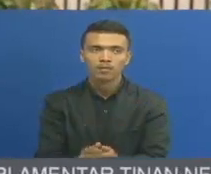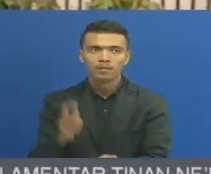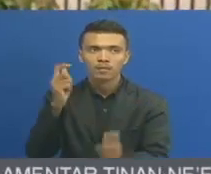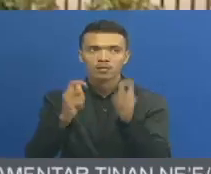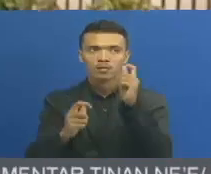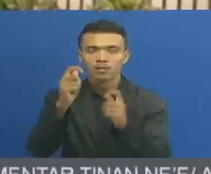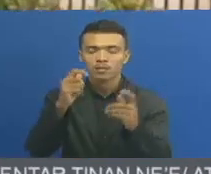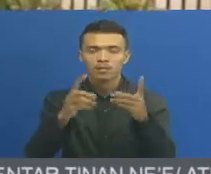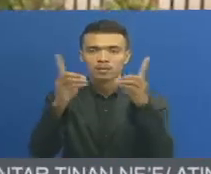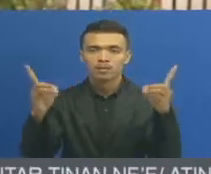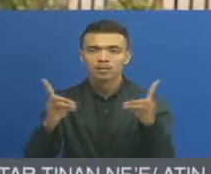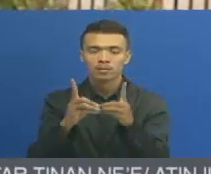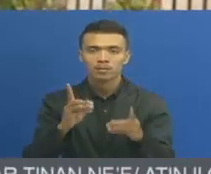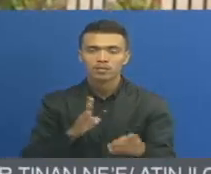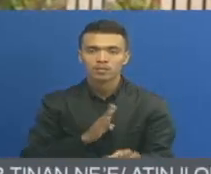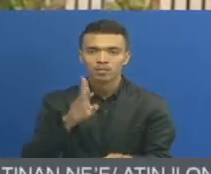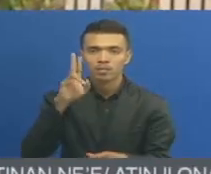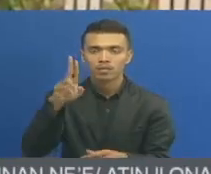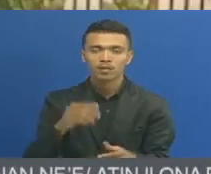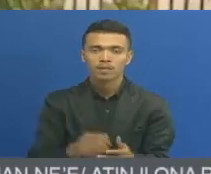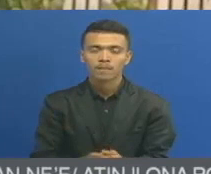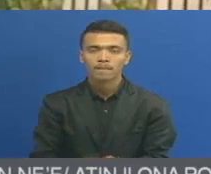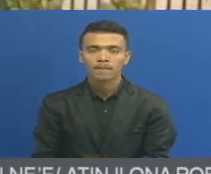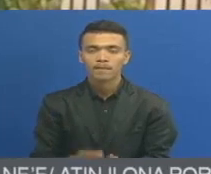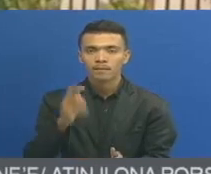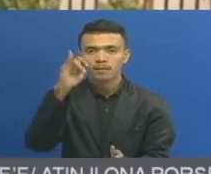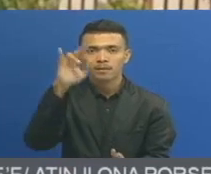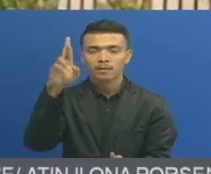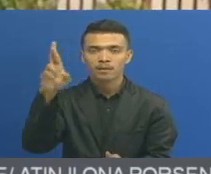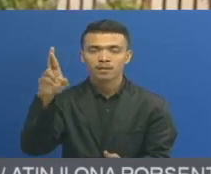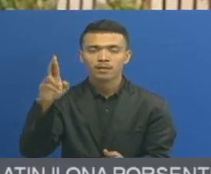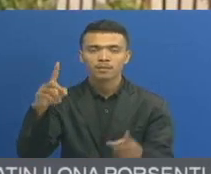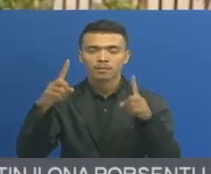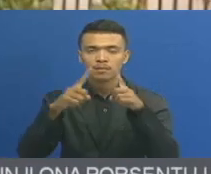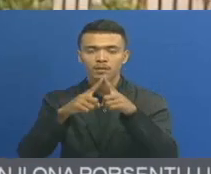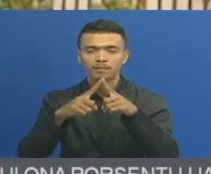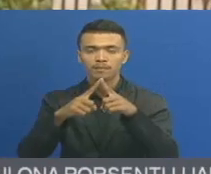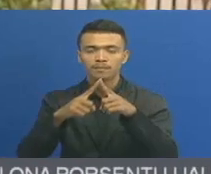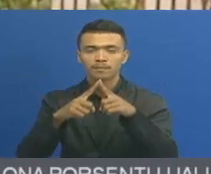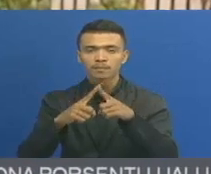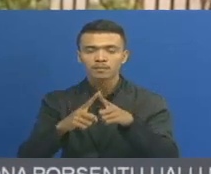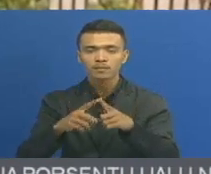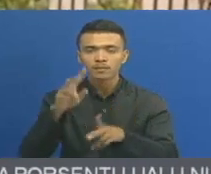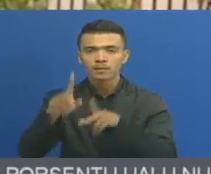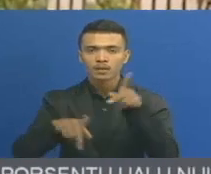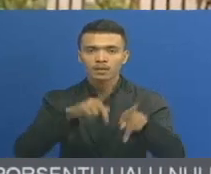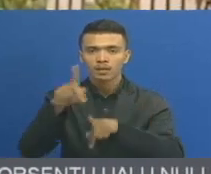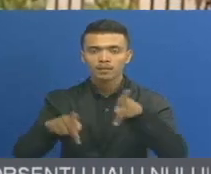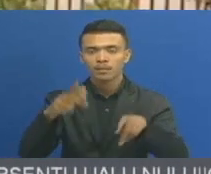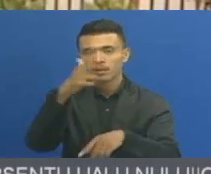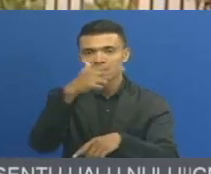Distrito Baucau aplica medida coação garantia patrimonial ba cidadão